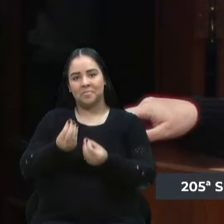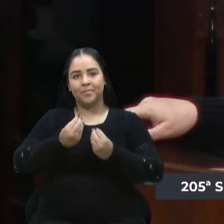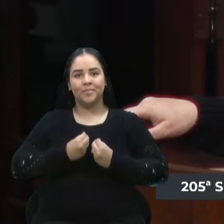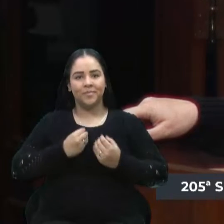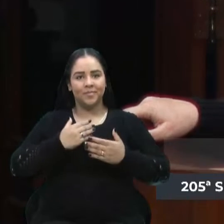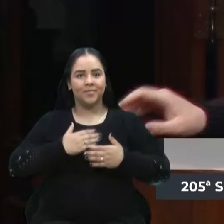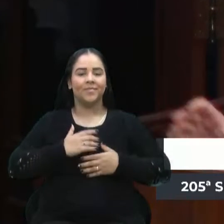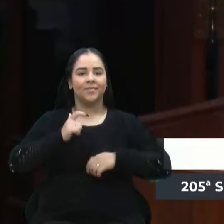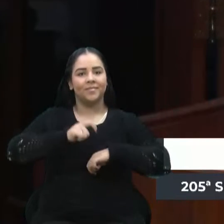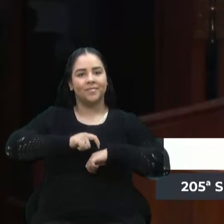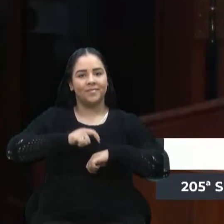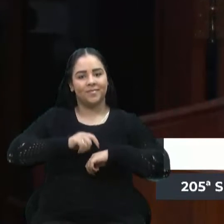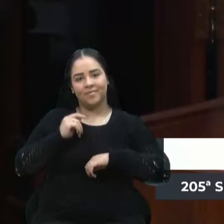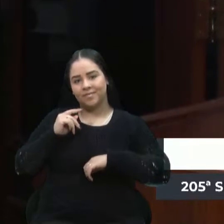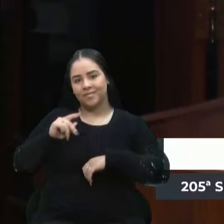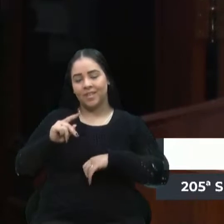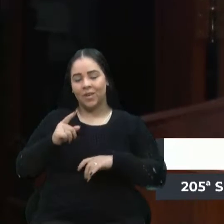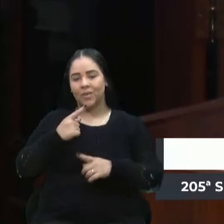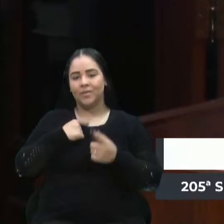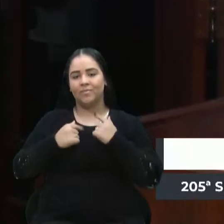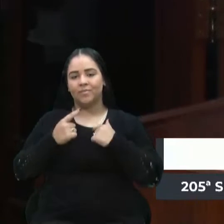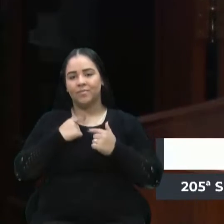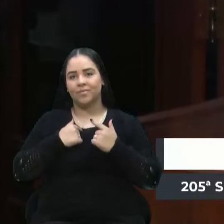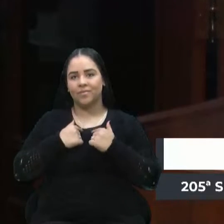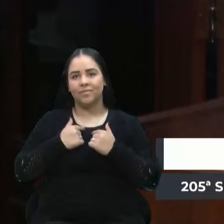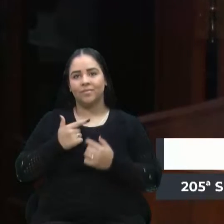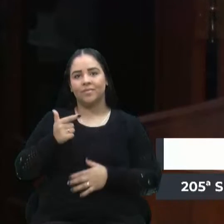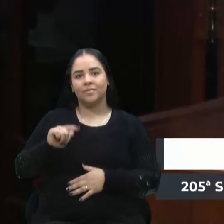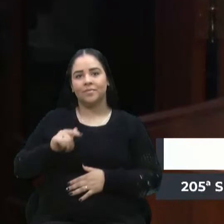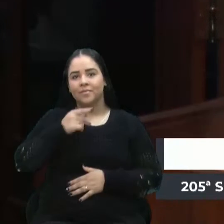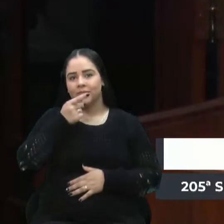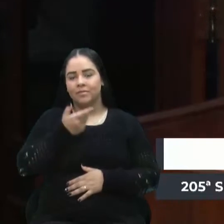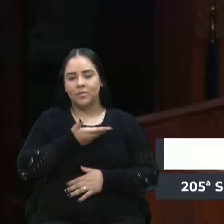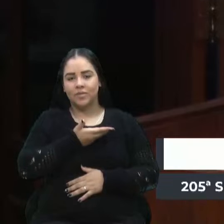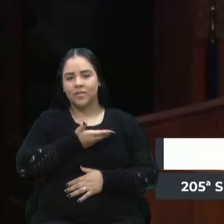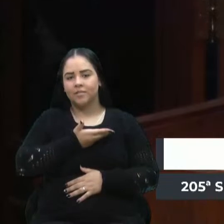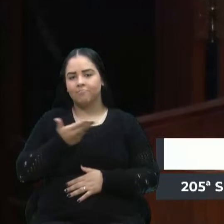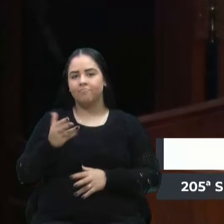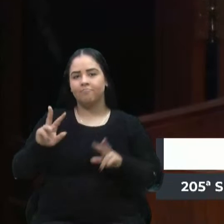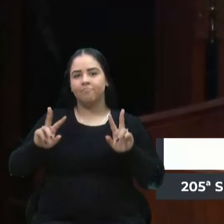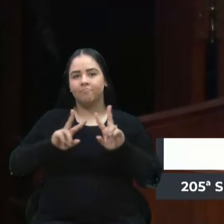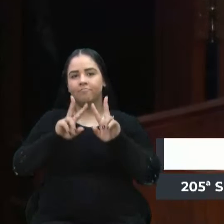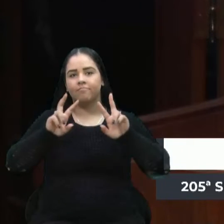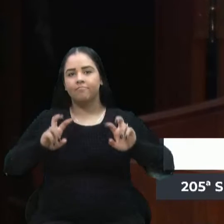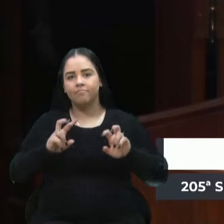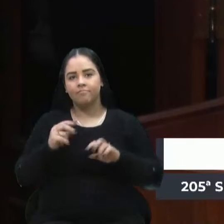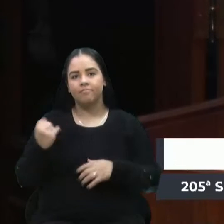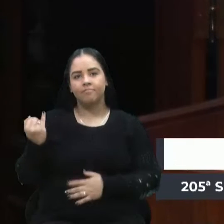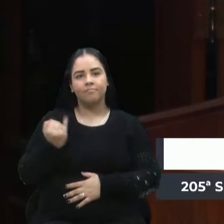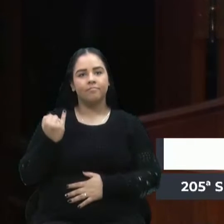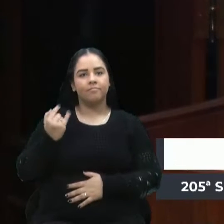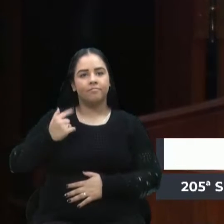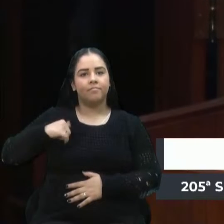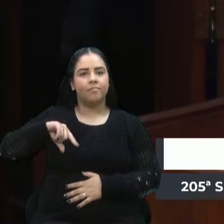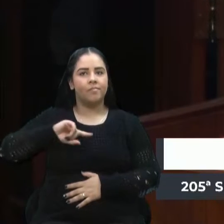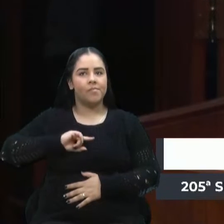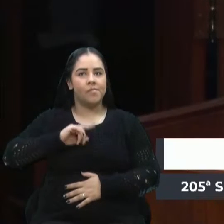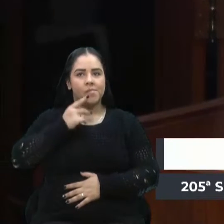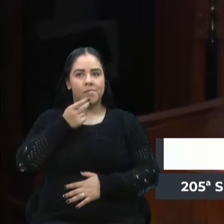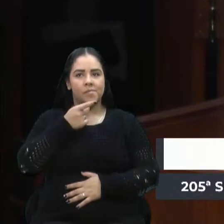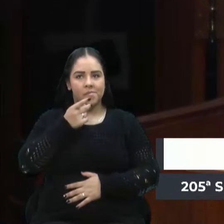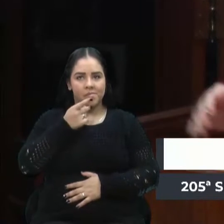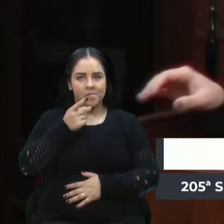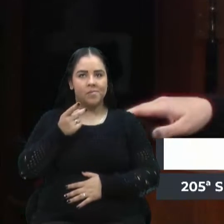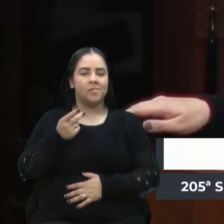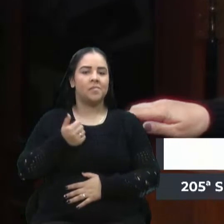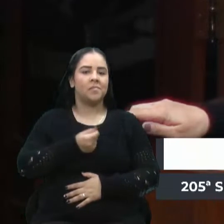do espaço e gostaria de repercutir com vocês um tema muito importante que a gente vem falando, né?